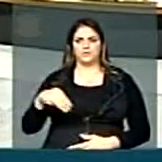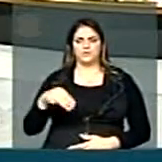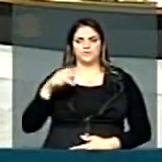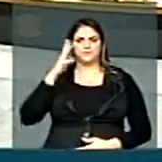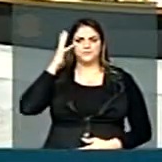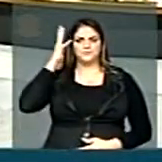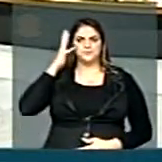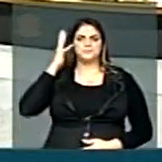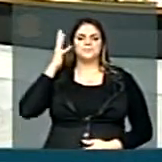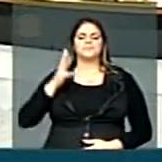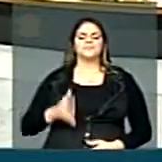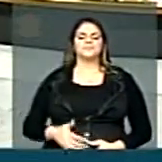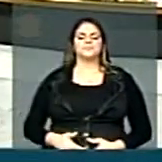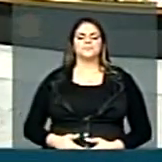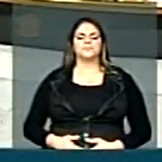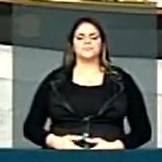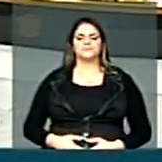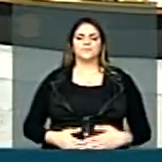Muito obrigado,